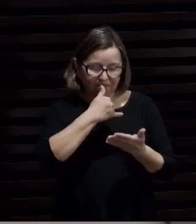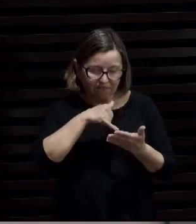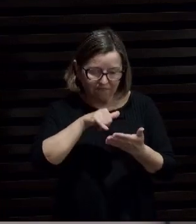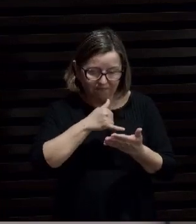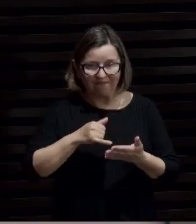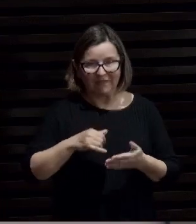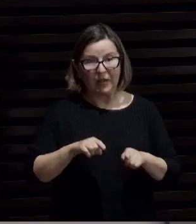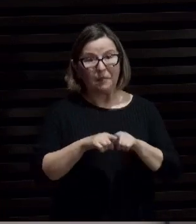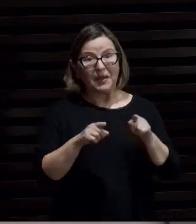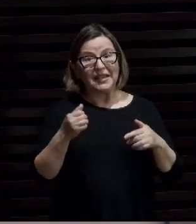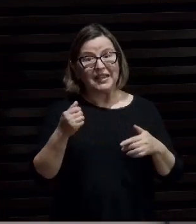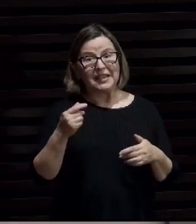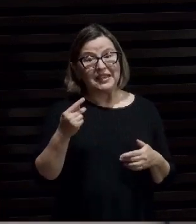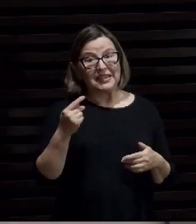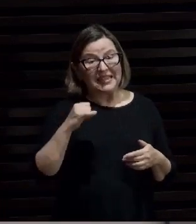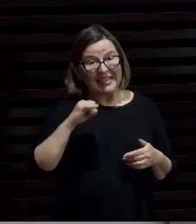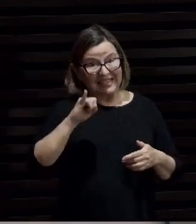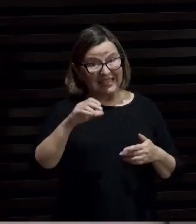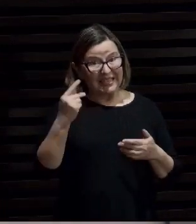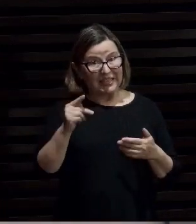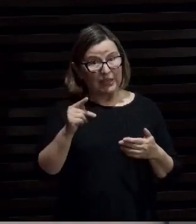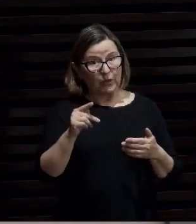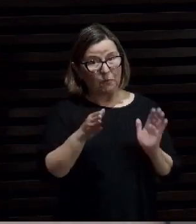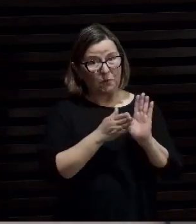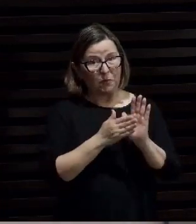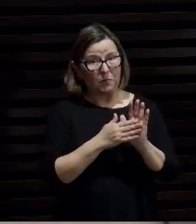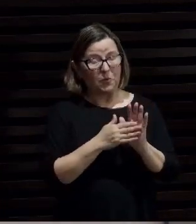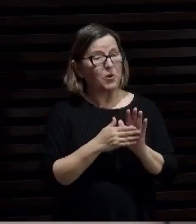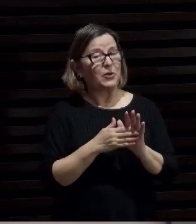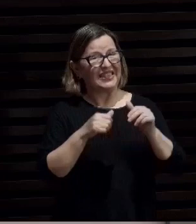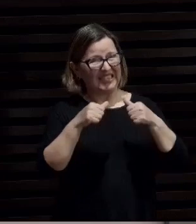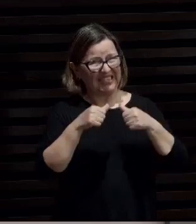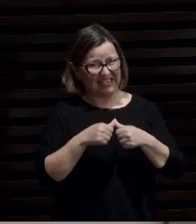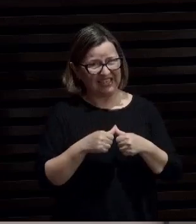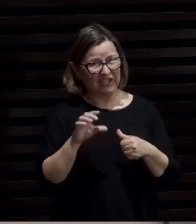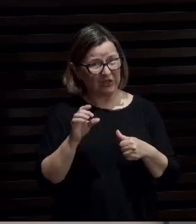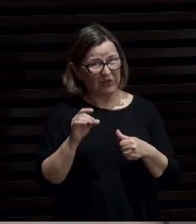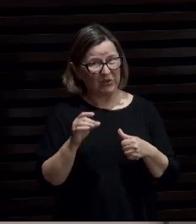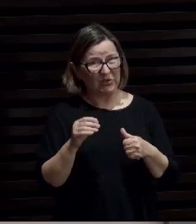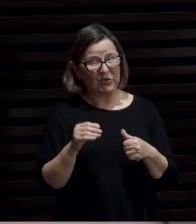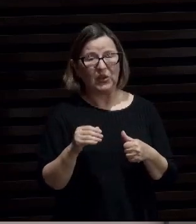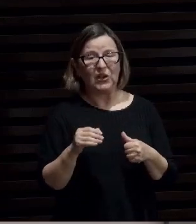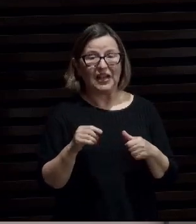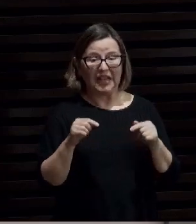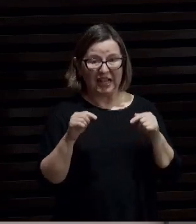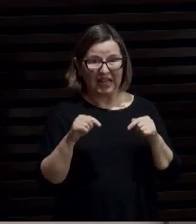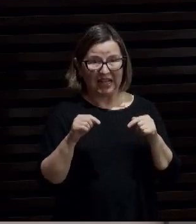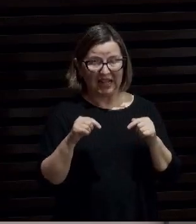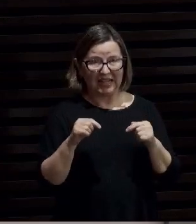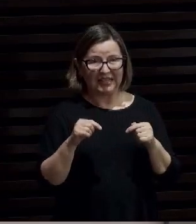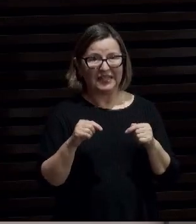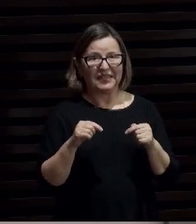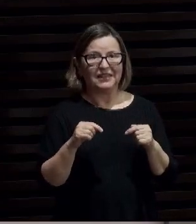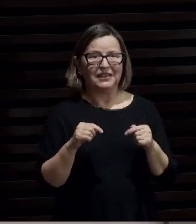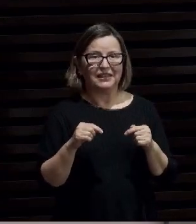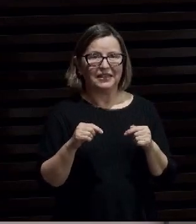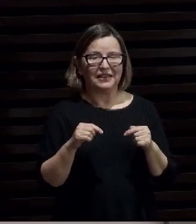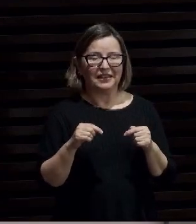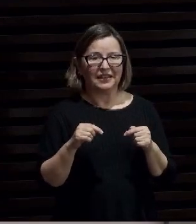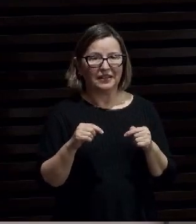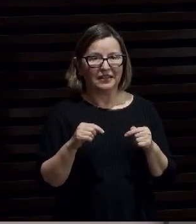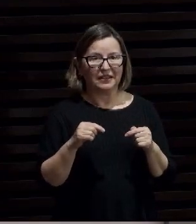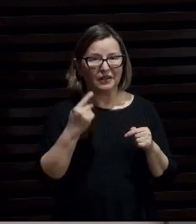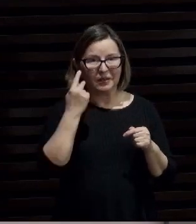este, a Bíblia diz que se a nossa esperança em Cristo se limita apenas a este mundo, nós somos os mais infelizes de todos os